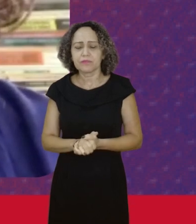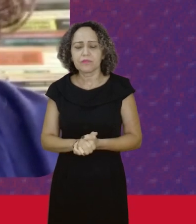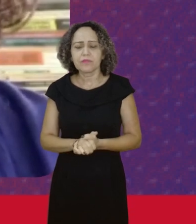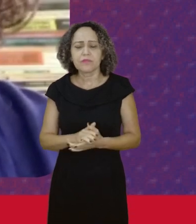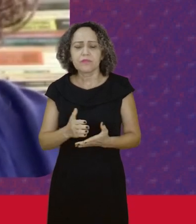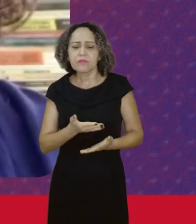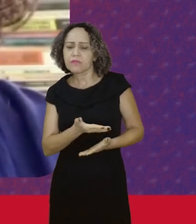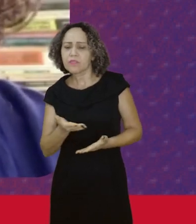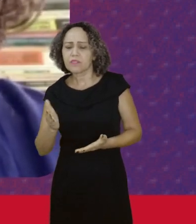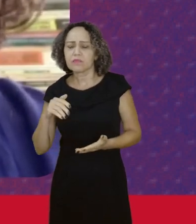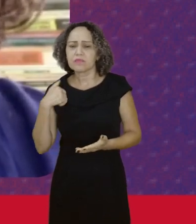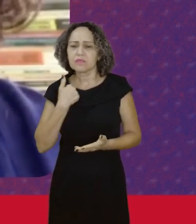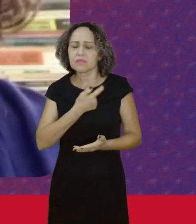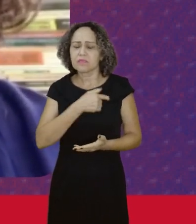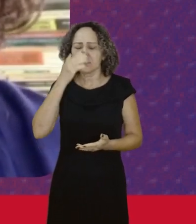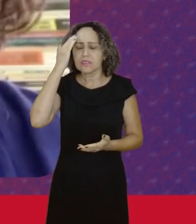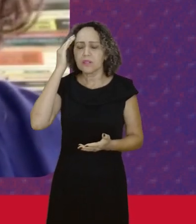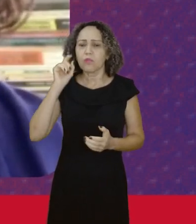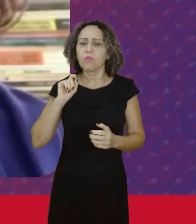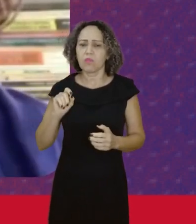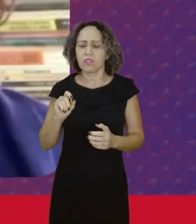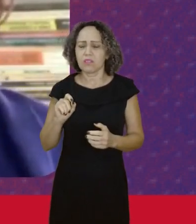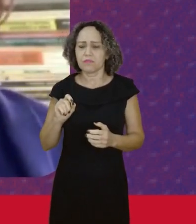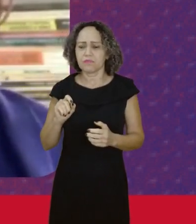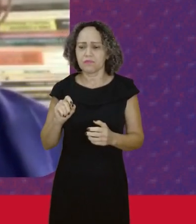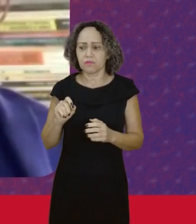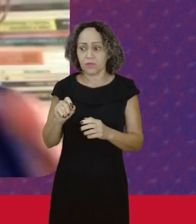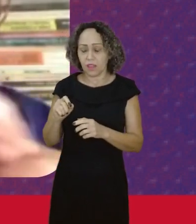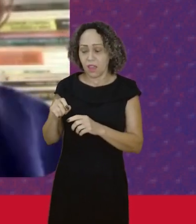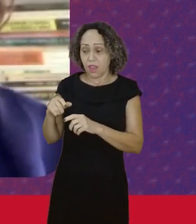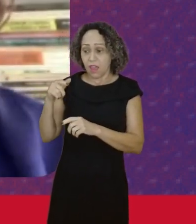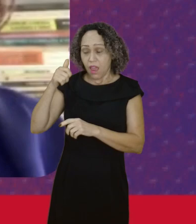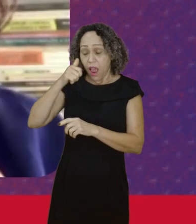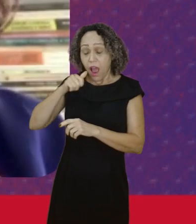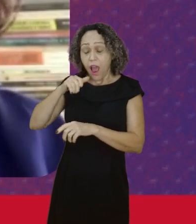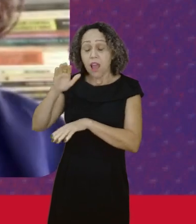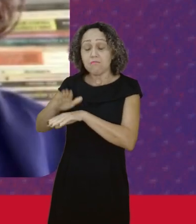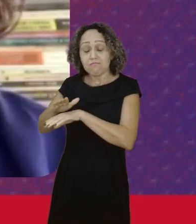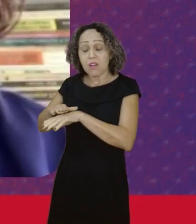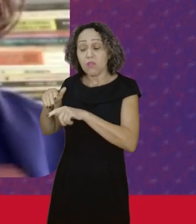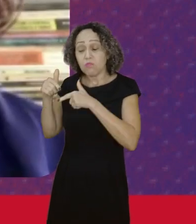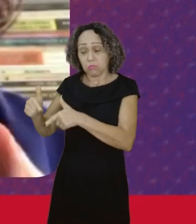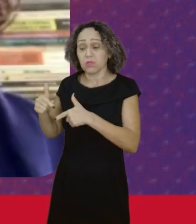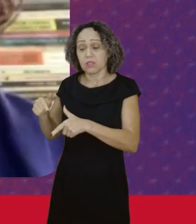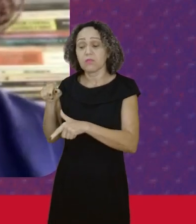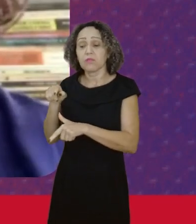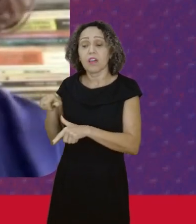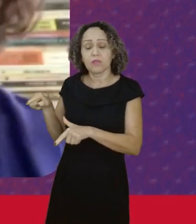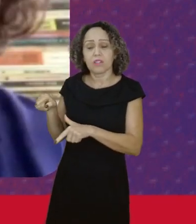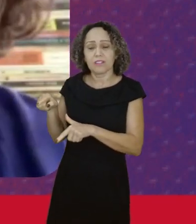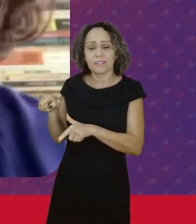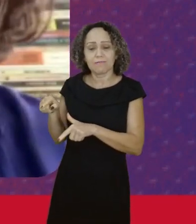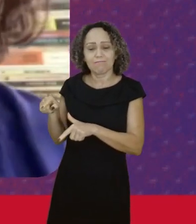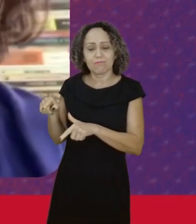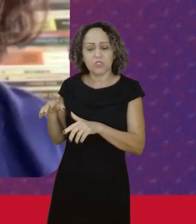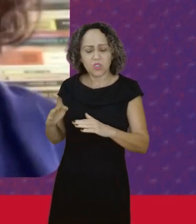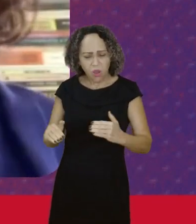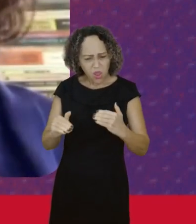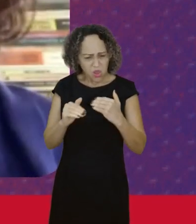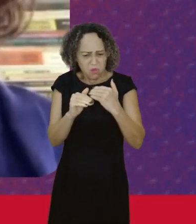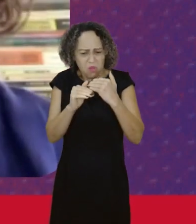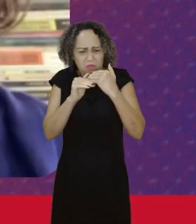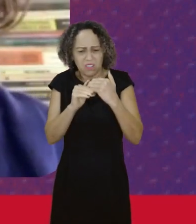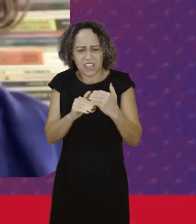entendamos que não se trata apenas de uma luta em defesa da igualdade das mulheres, sem considerar